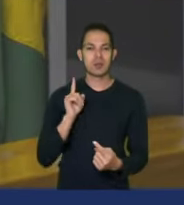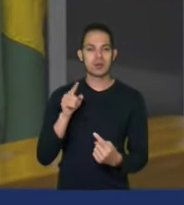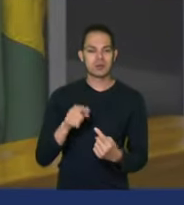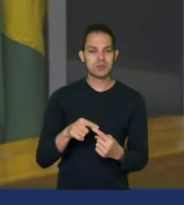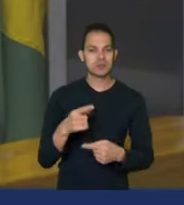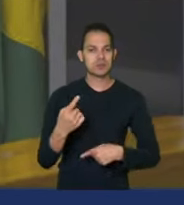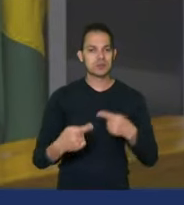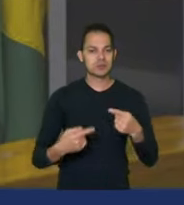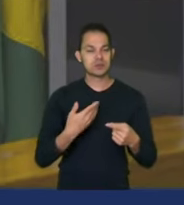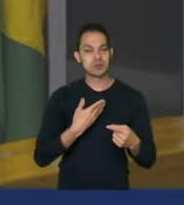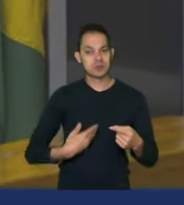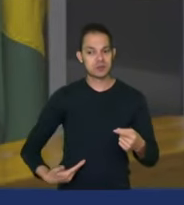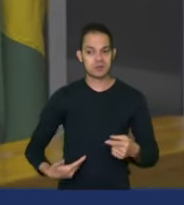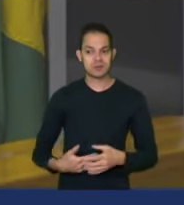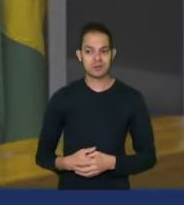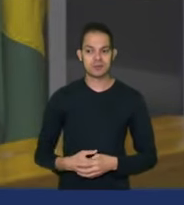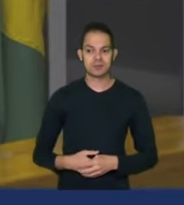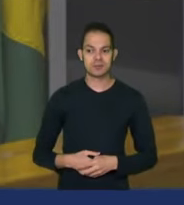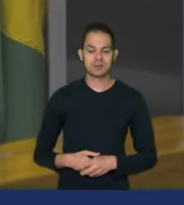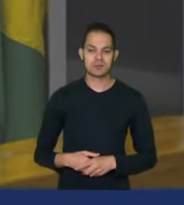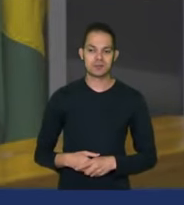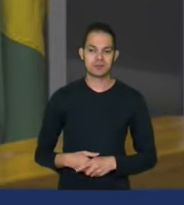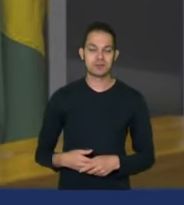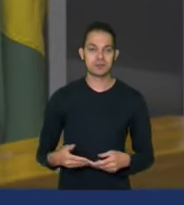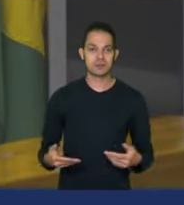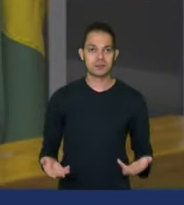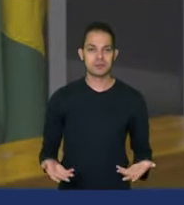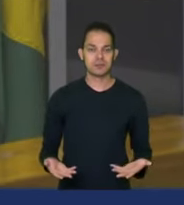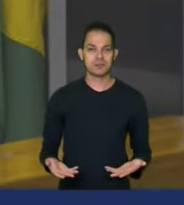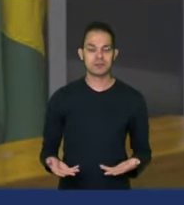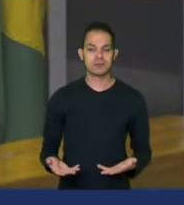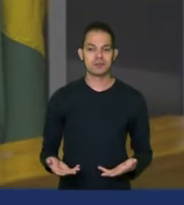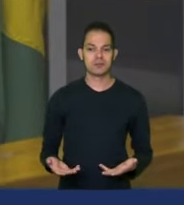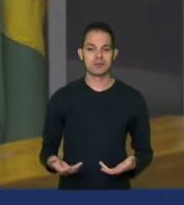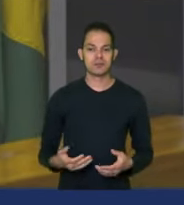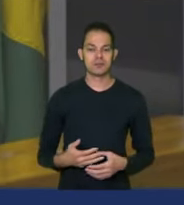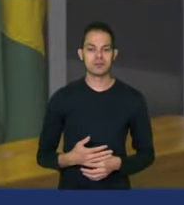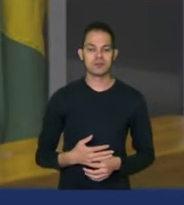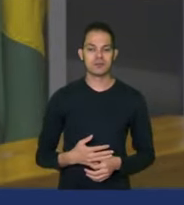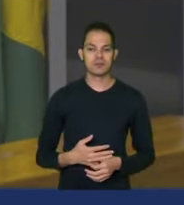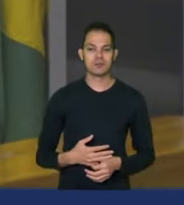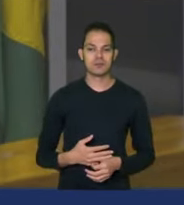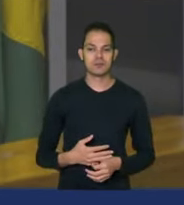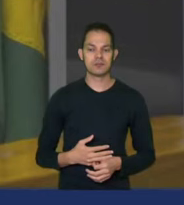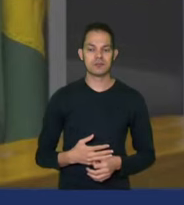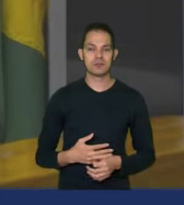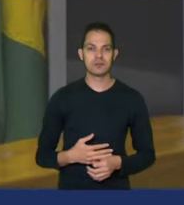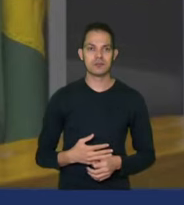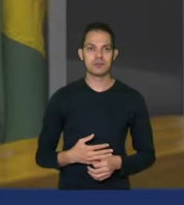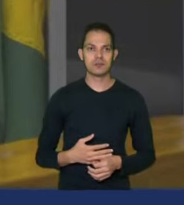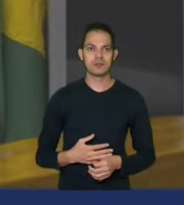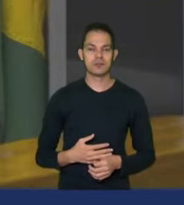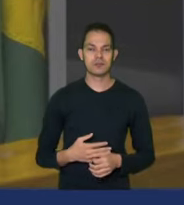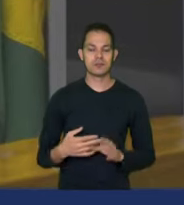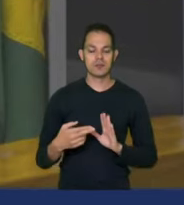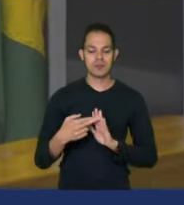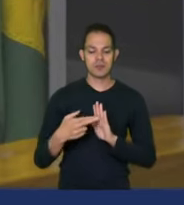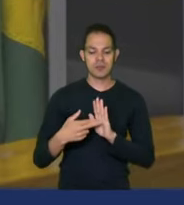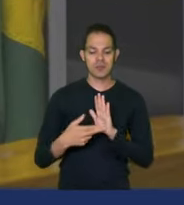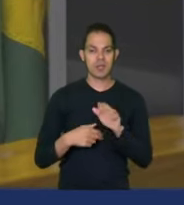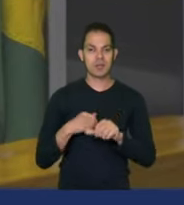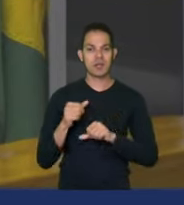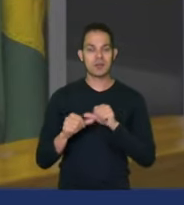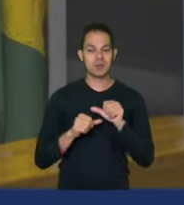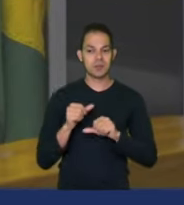públicas. Dessa maneira, é possível modificar a regulação via a